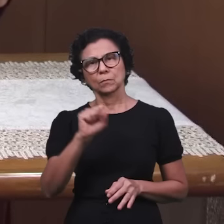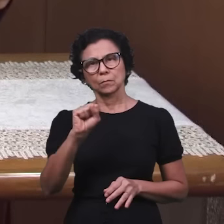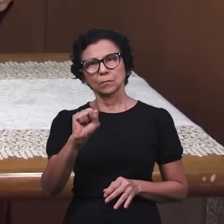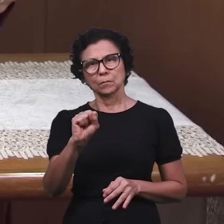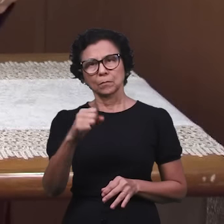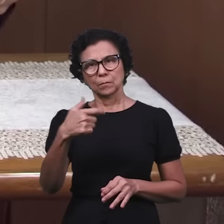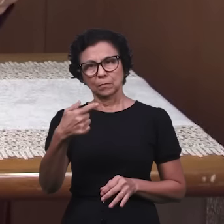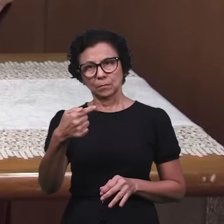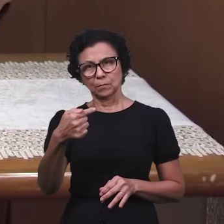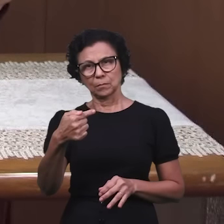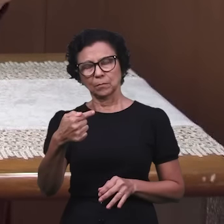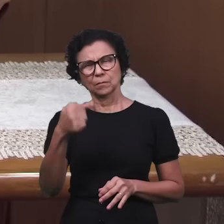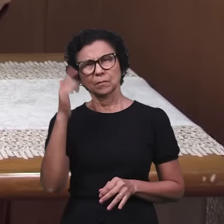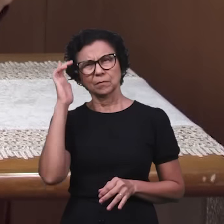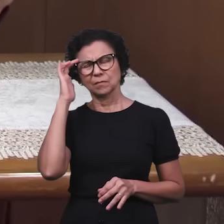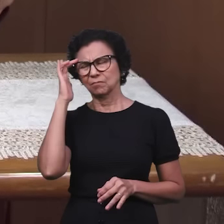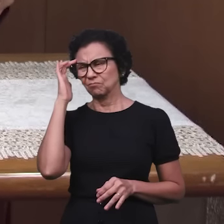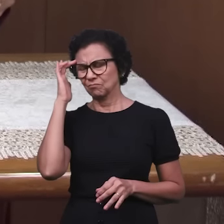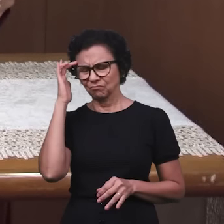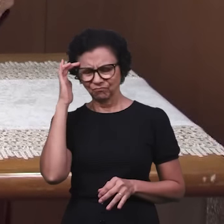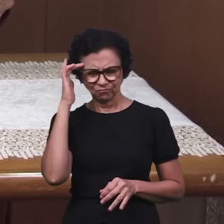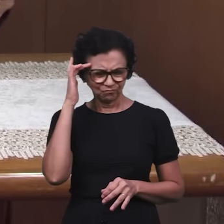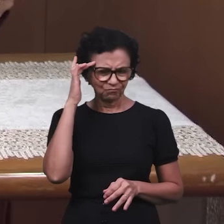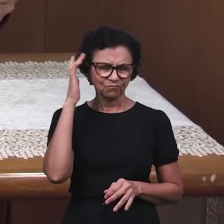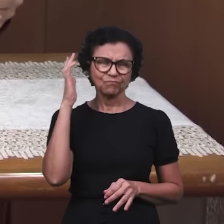87, acho que nem está aqui,